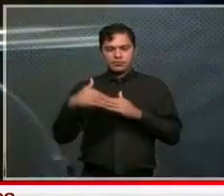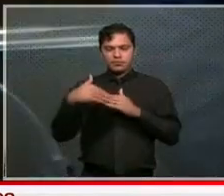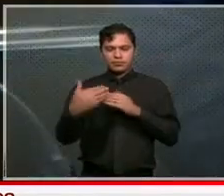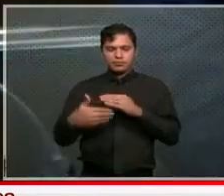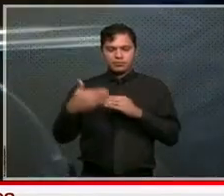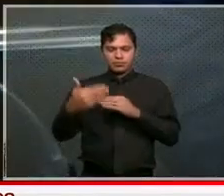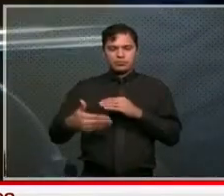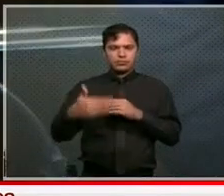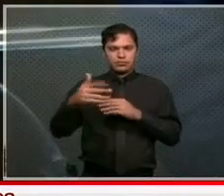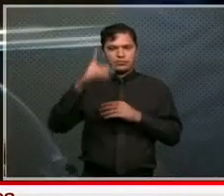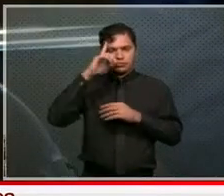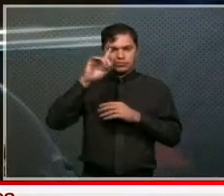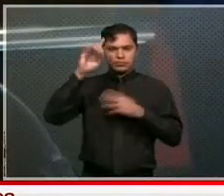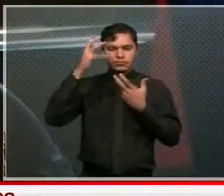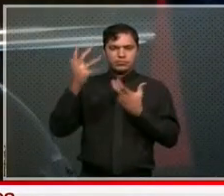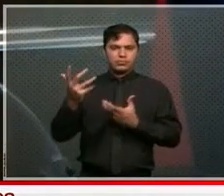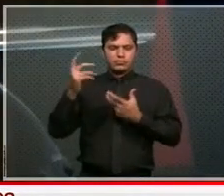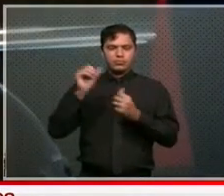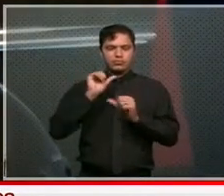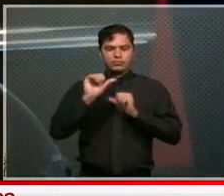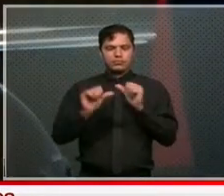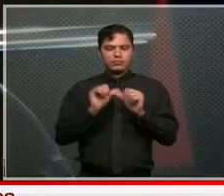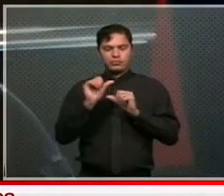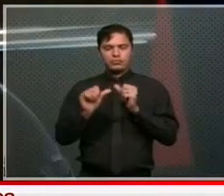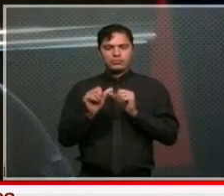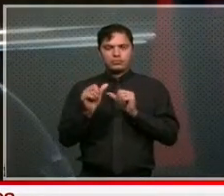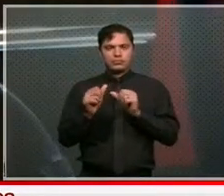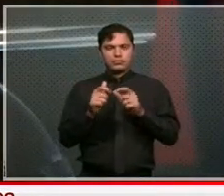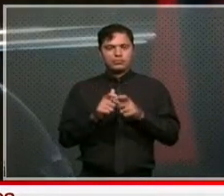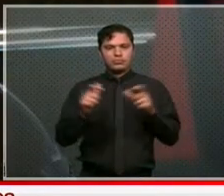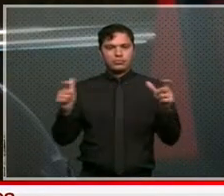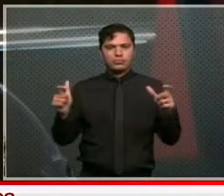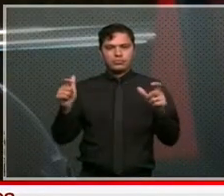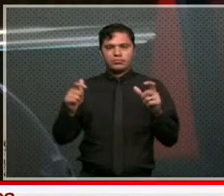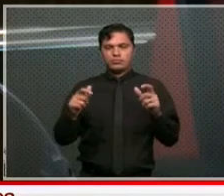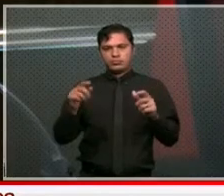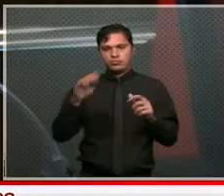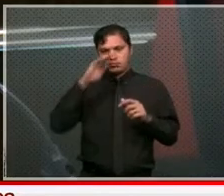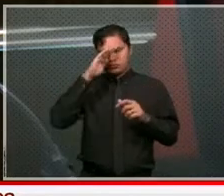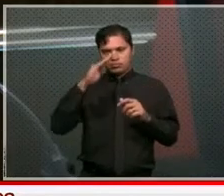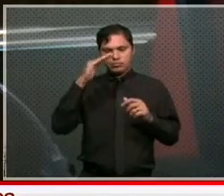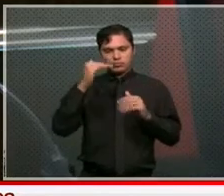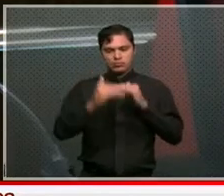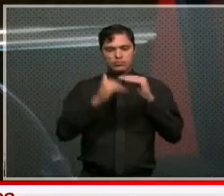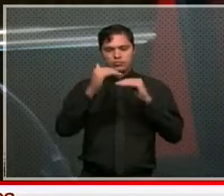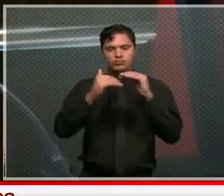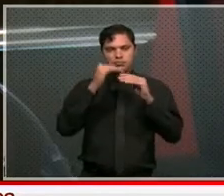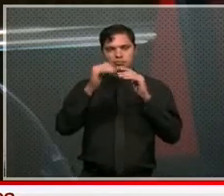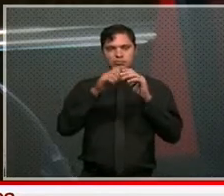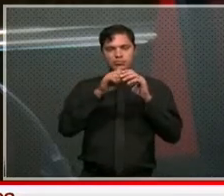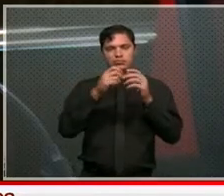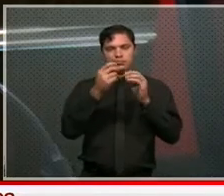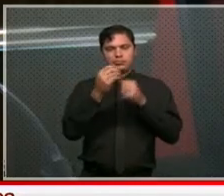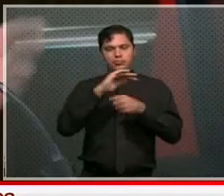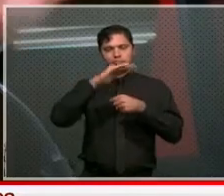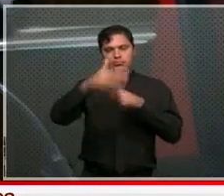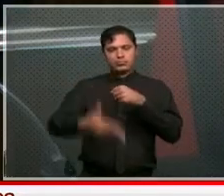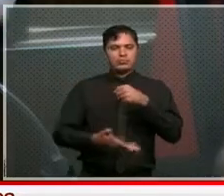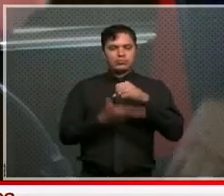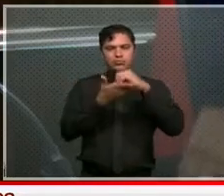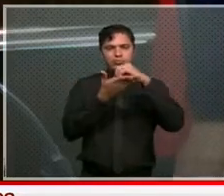se Deus quiser se tornará um grande vetor de desenvolvimento sustentável do nosso estado